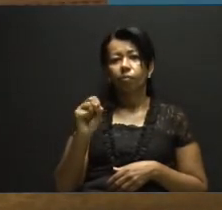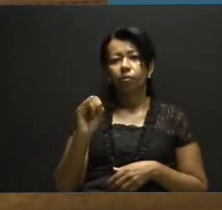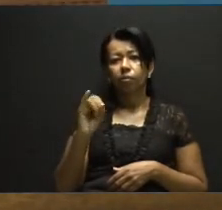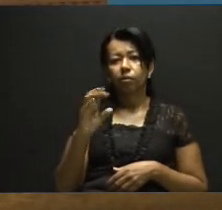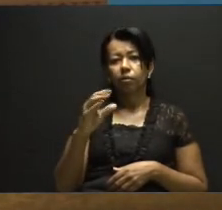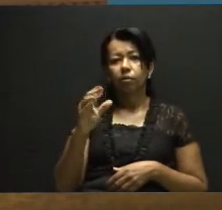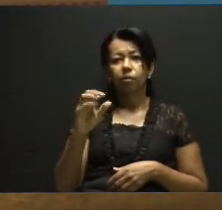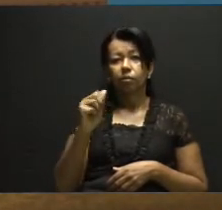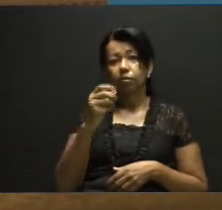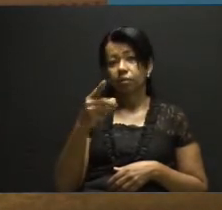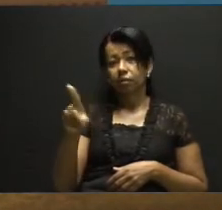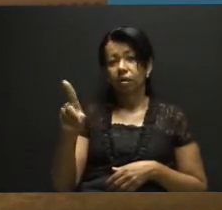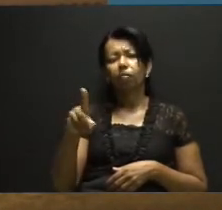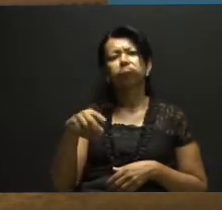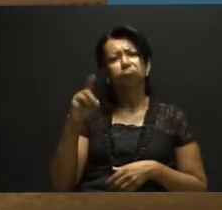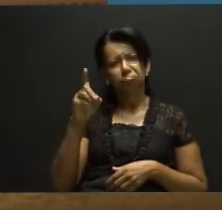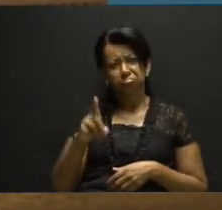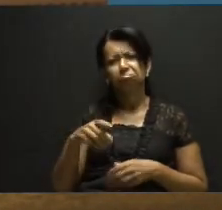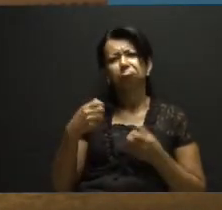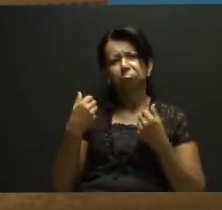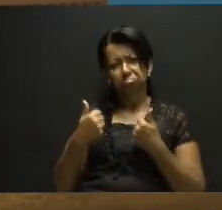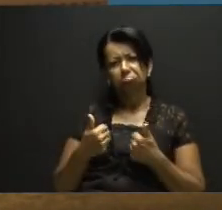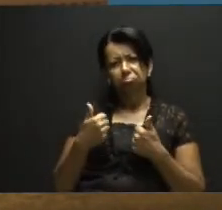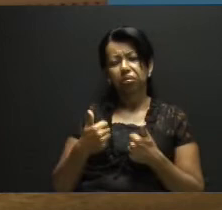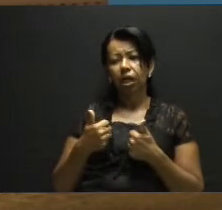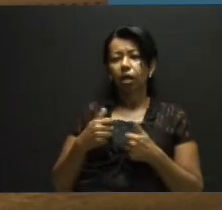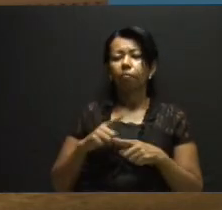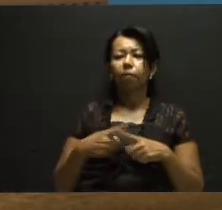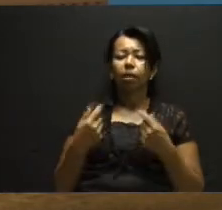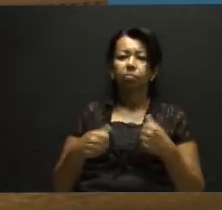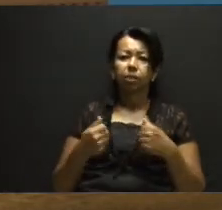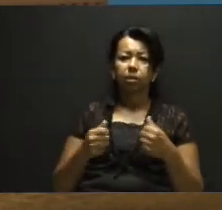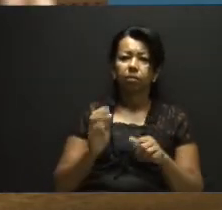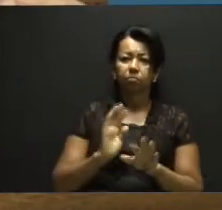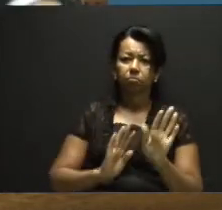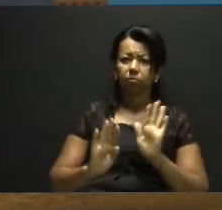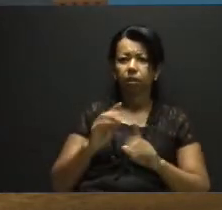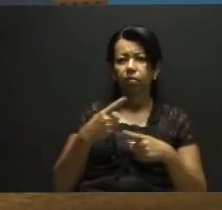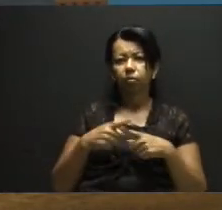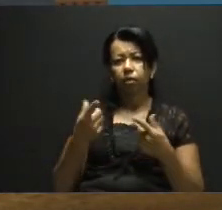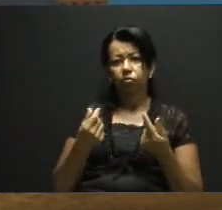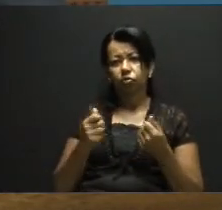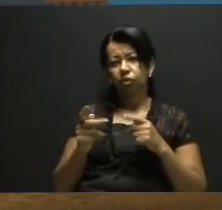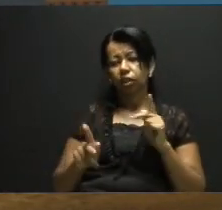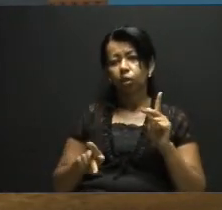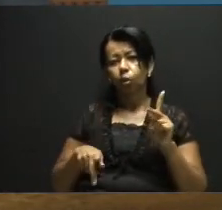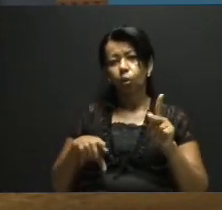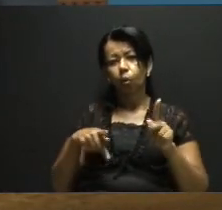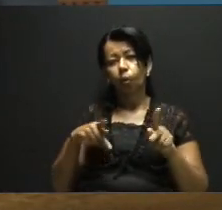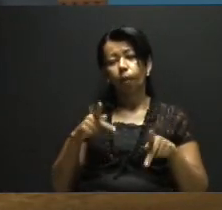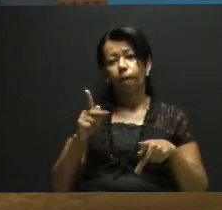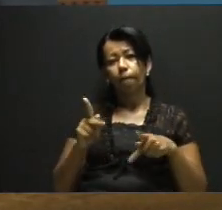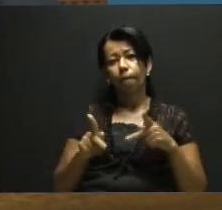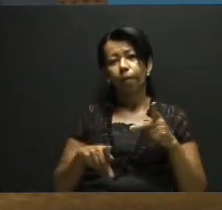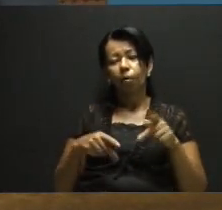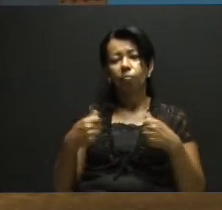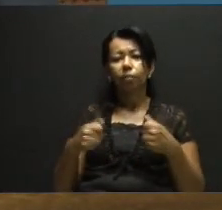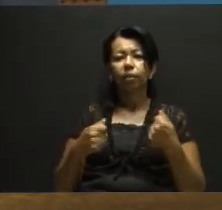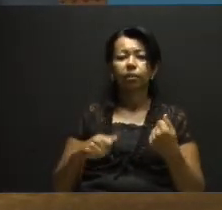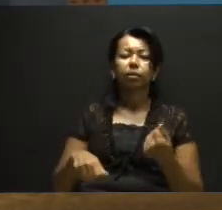favor certo mas aí tem que ver o que tal tela porque o dinheiro público tem que ser é